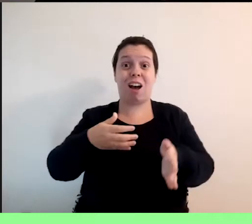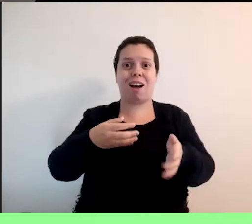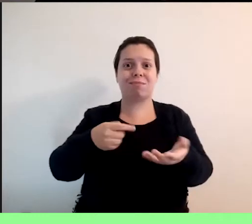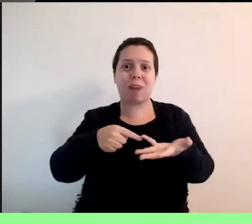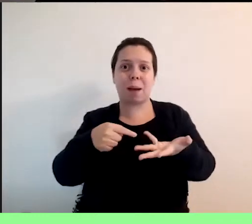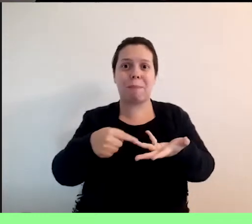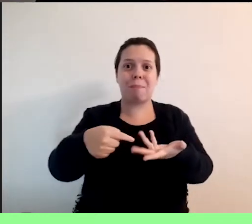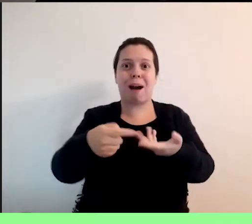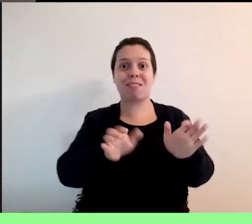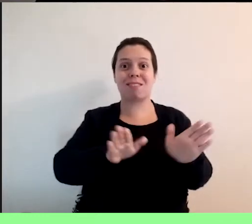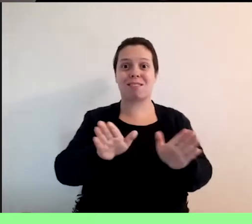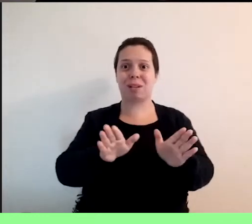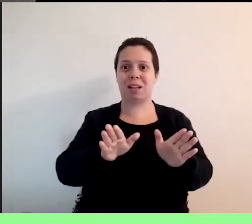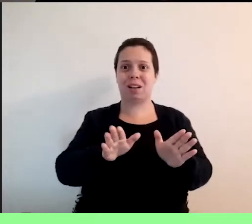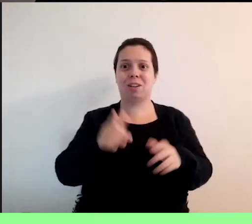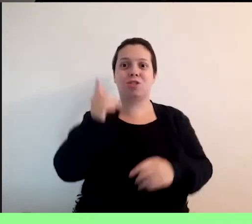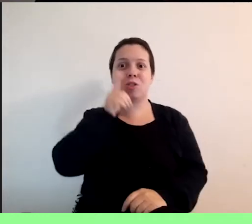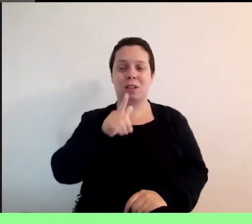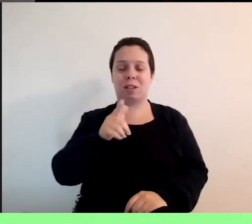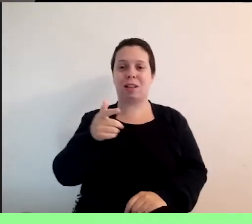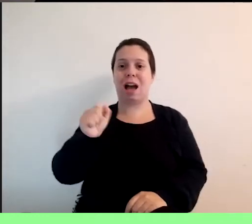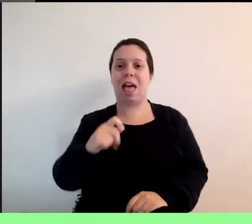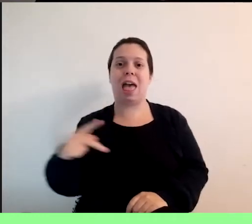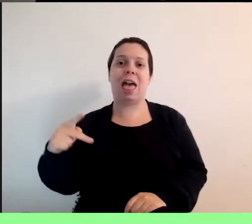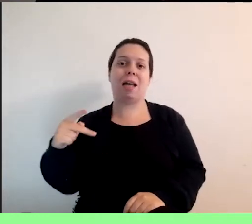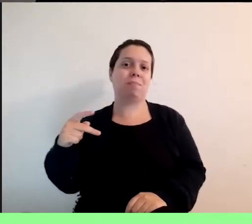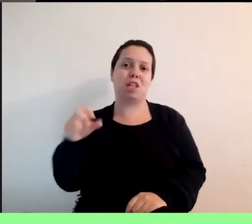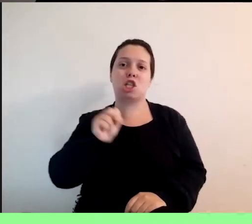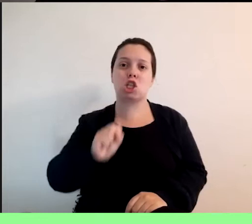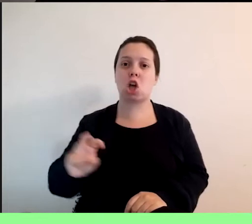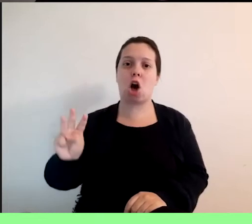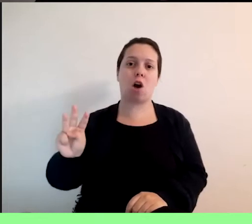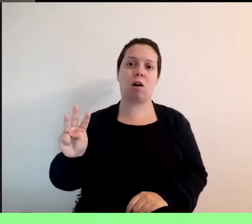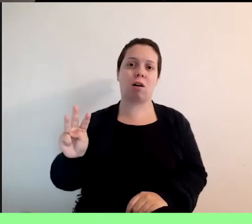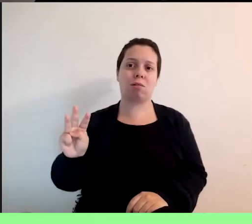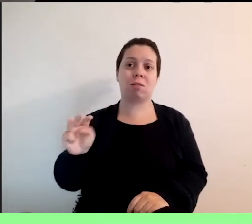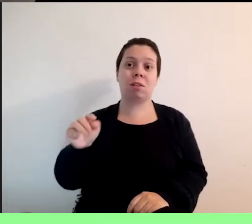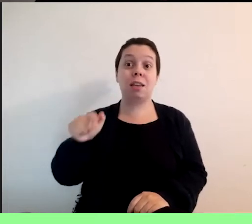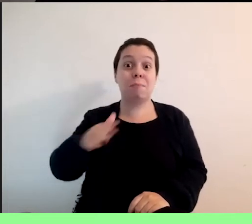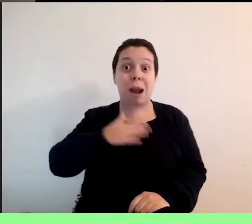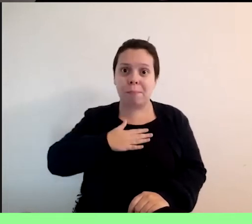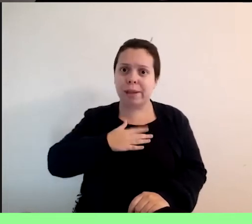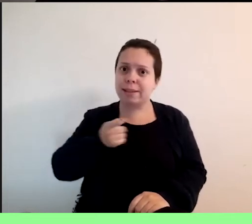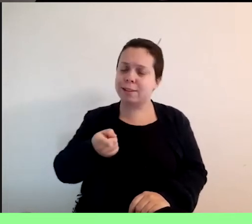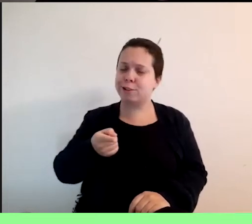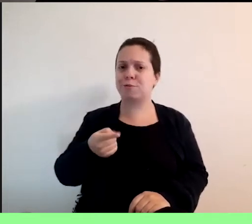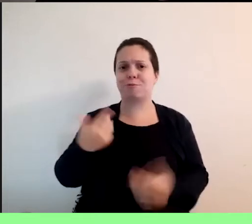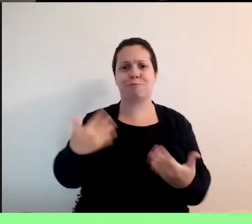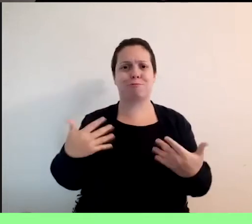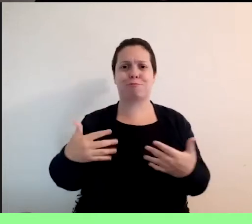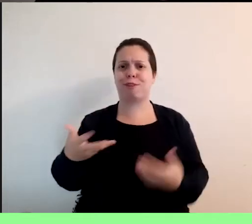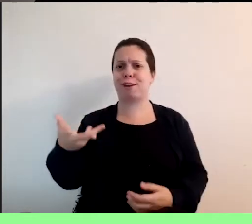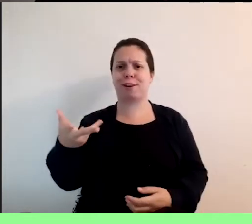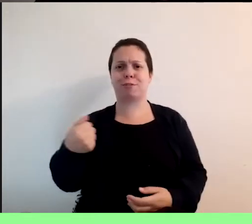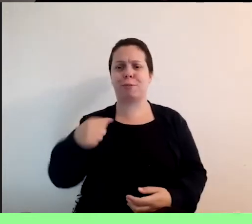explorar aplicativos e programas. E isso é incrível para mim, principalmente dentro da redesign